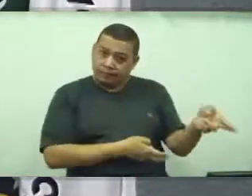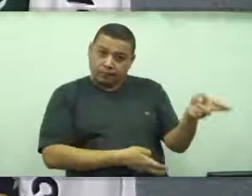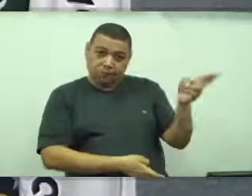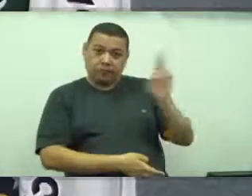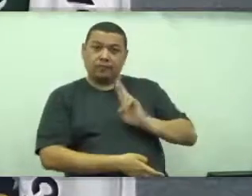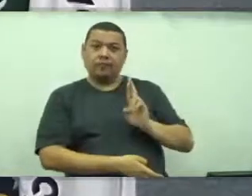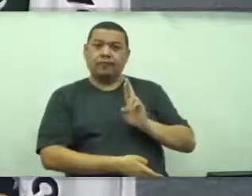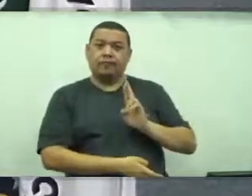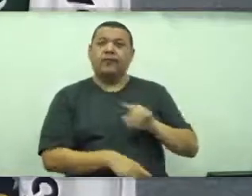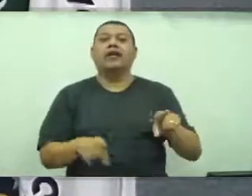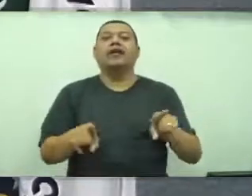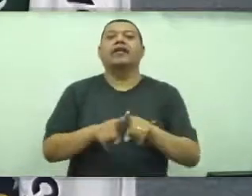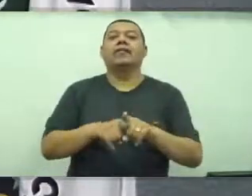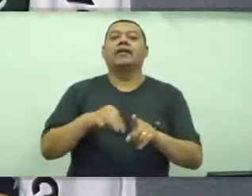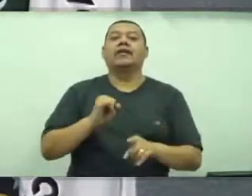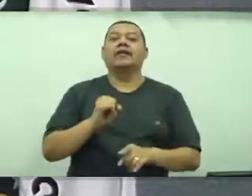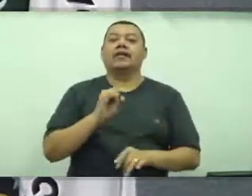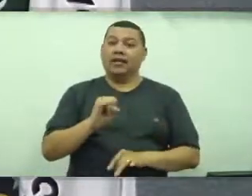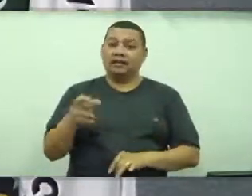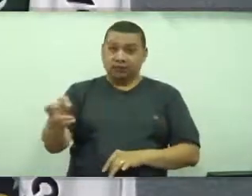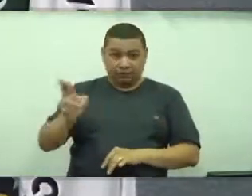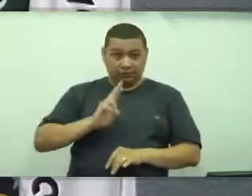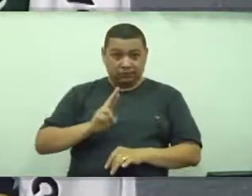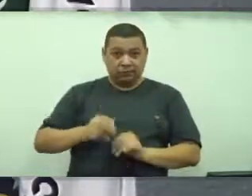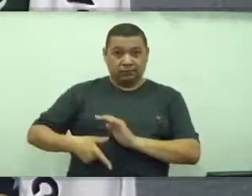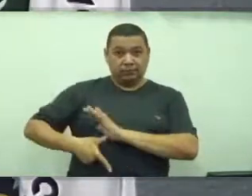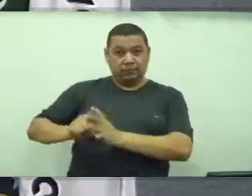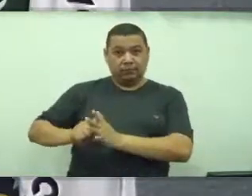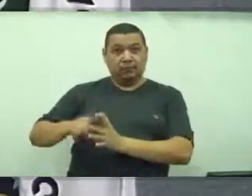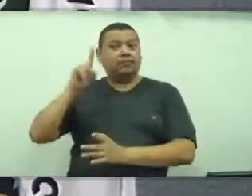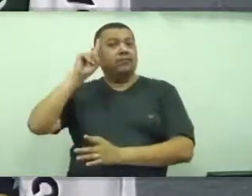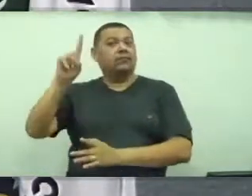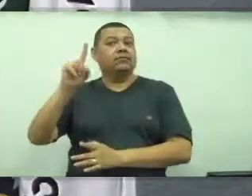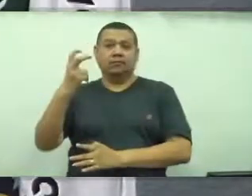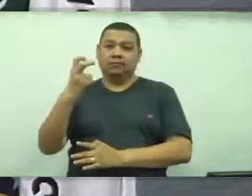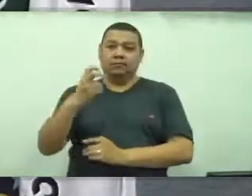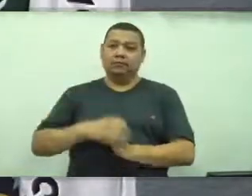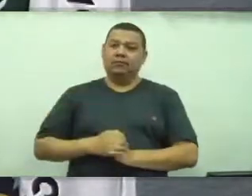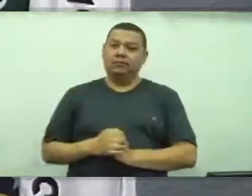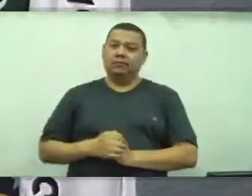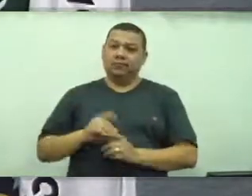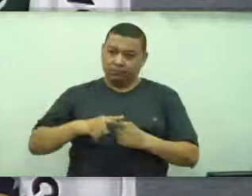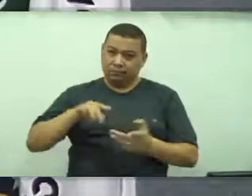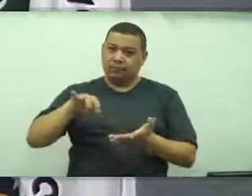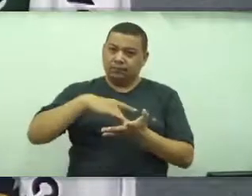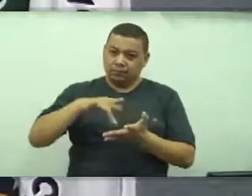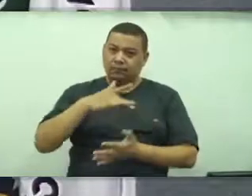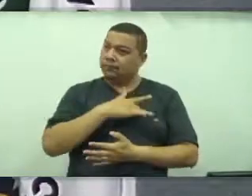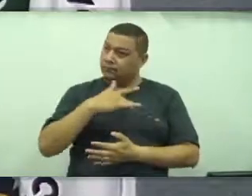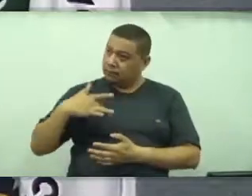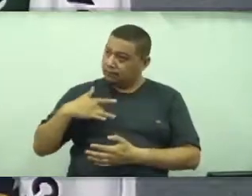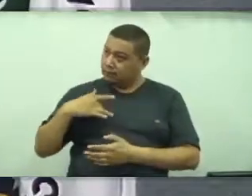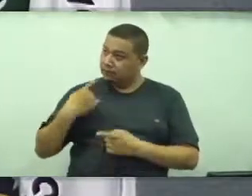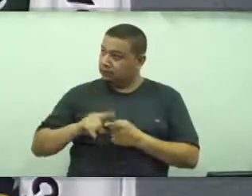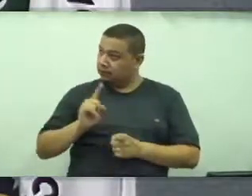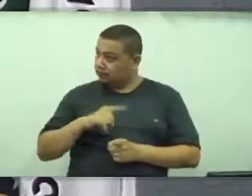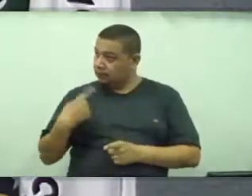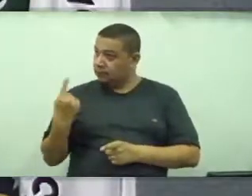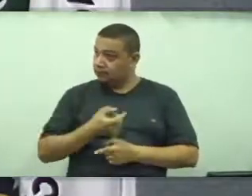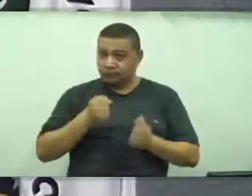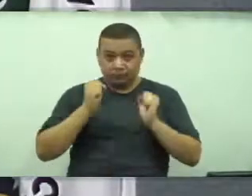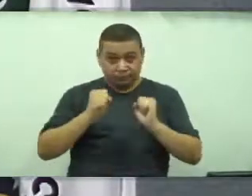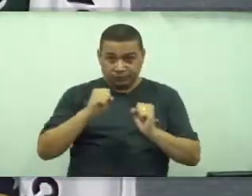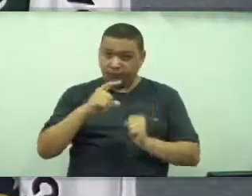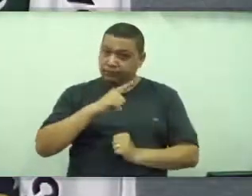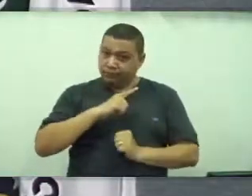se tivéssemos essa resposta e antes do dia 5, né? Dessa audiência pública aí com o secretário de saúde, para a gente poder estar